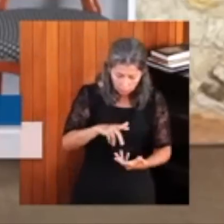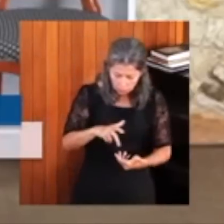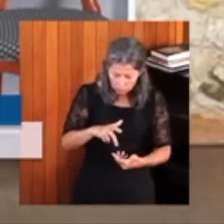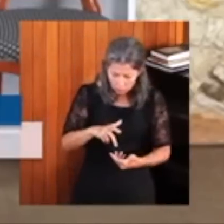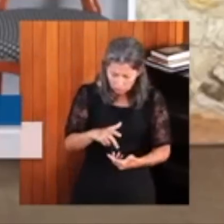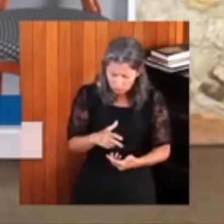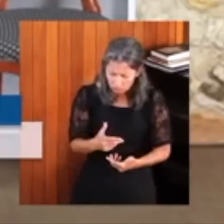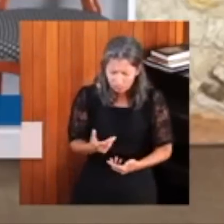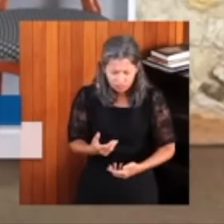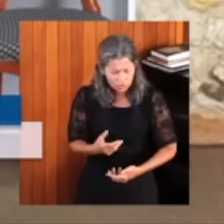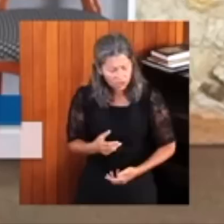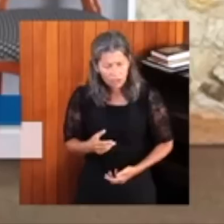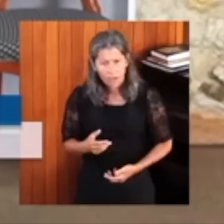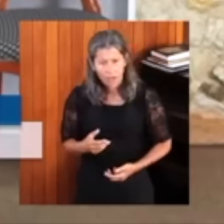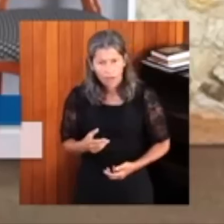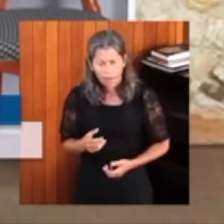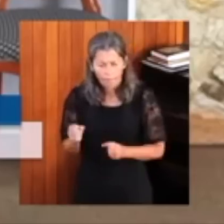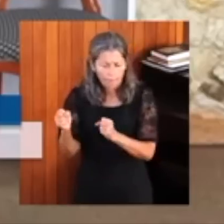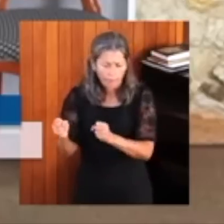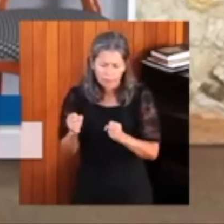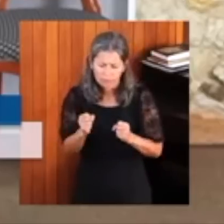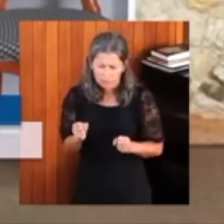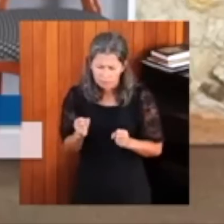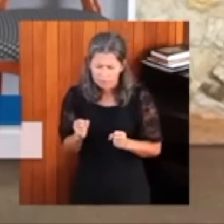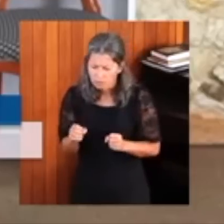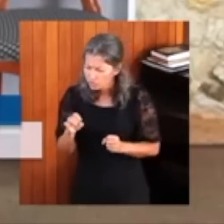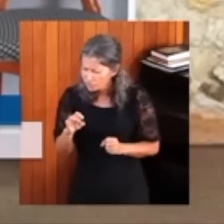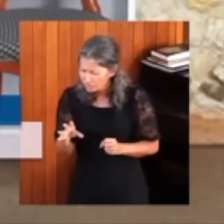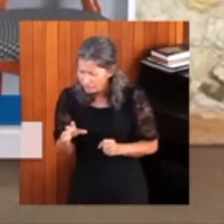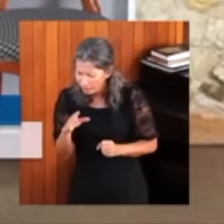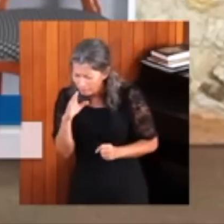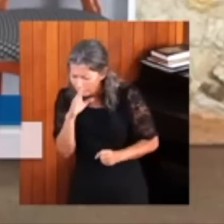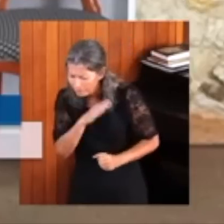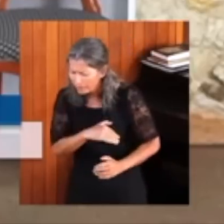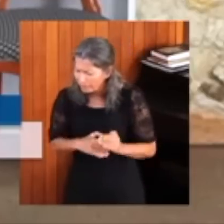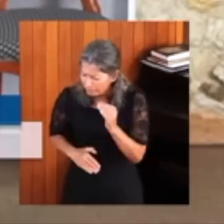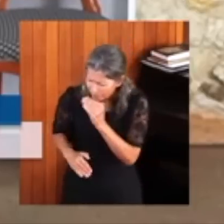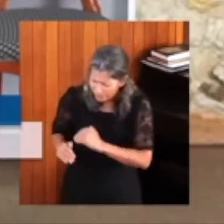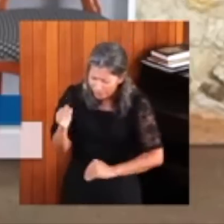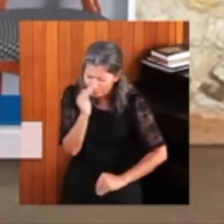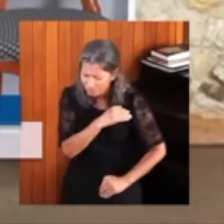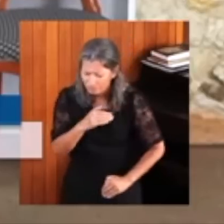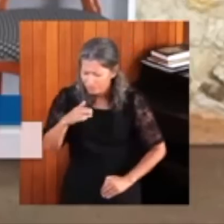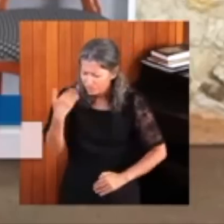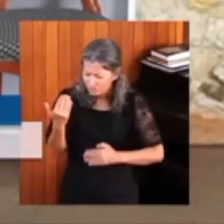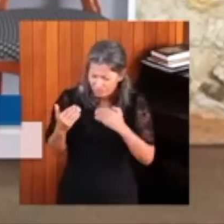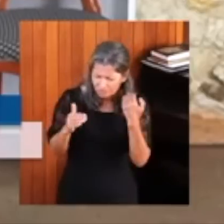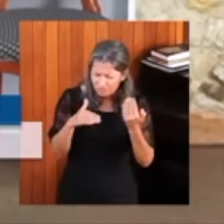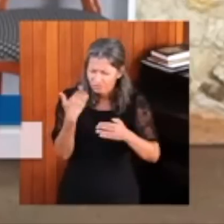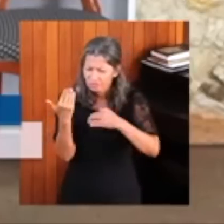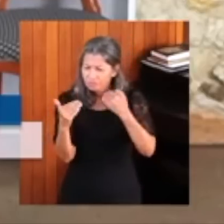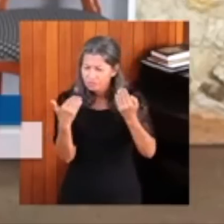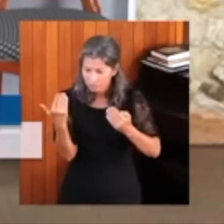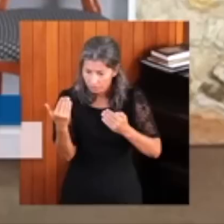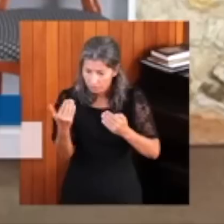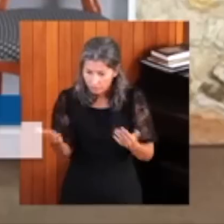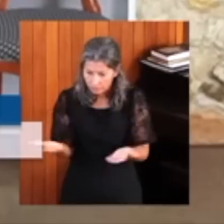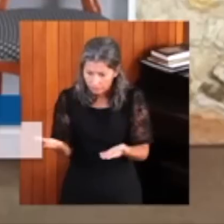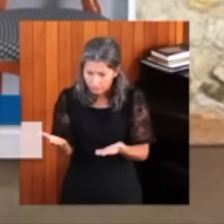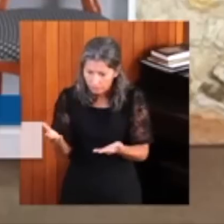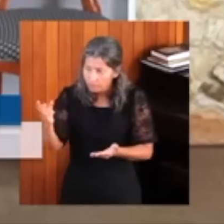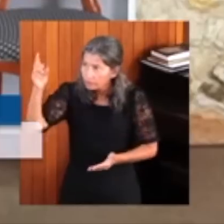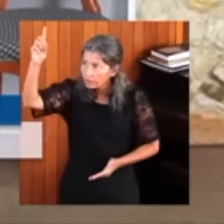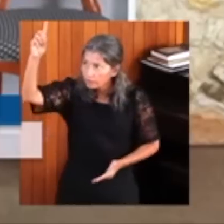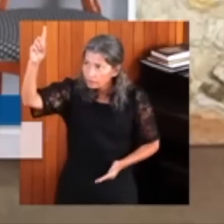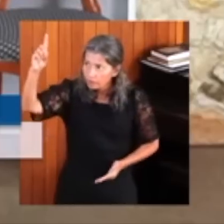no trono e da ira do cordeiro, porque chegou o grande dia da ira deles, e quem poderá subsistir? Então aqui nós vemos os